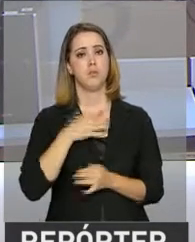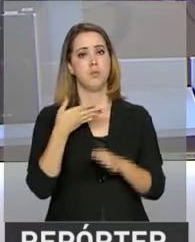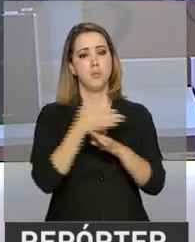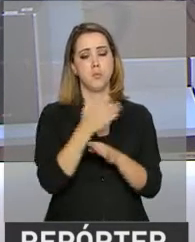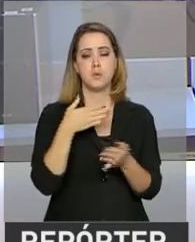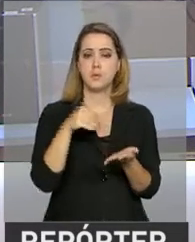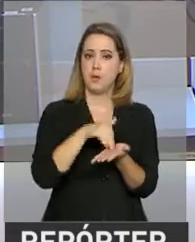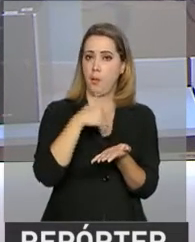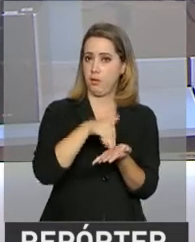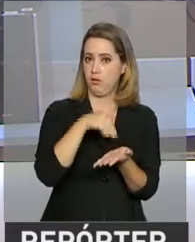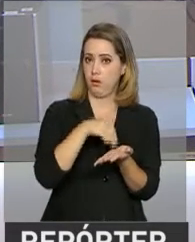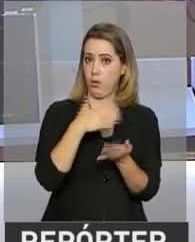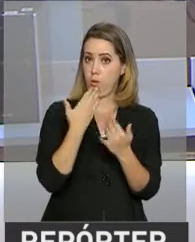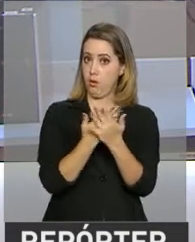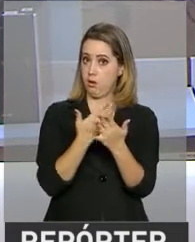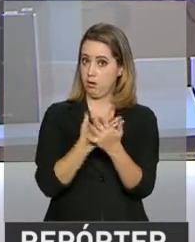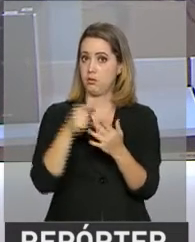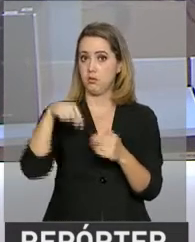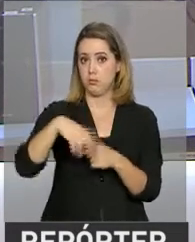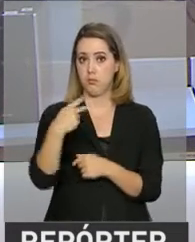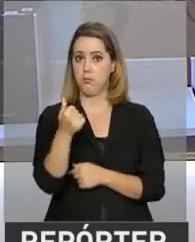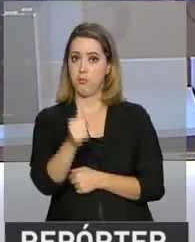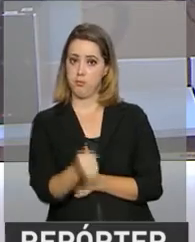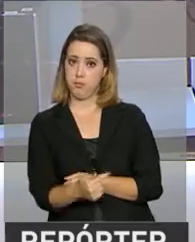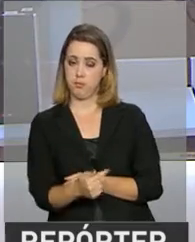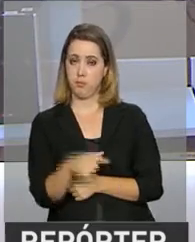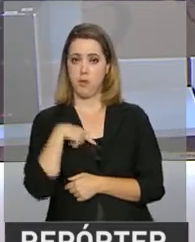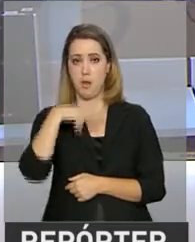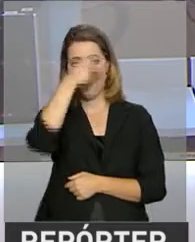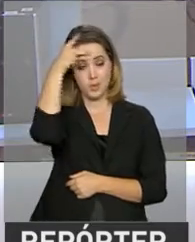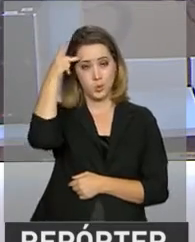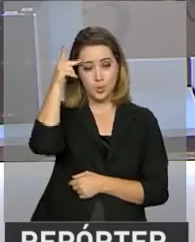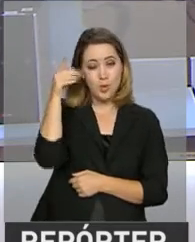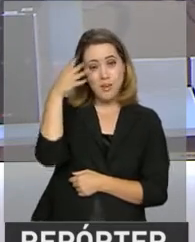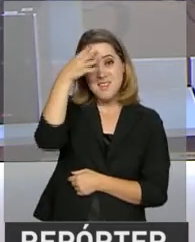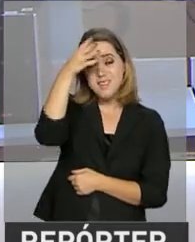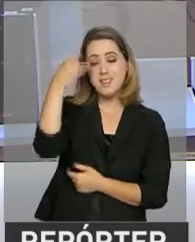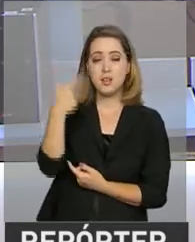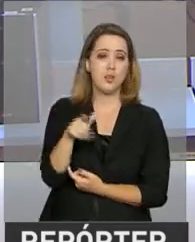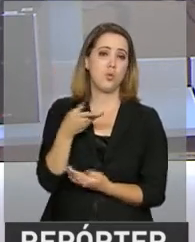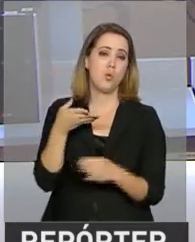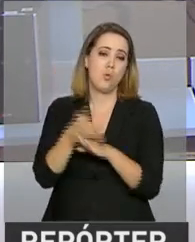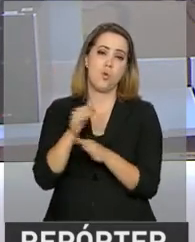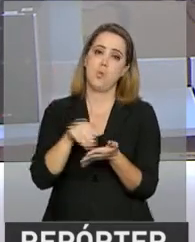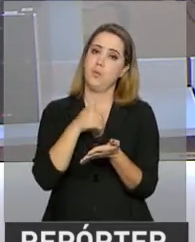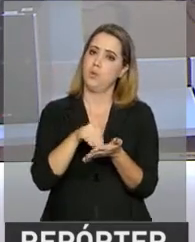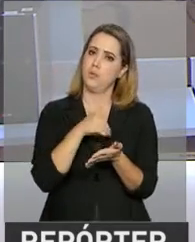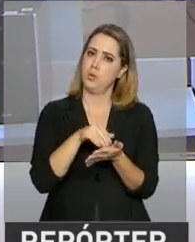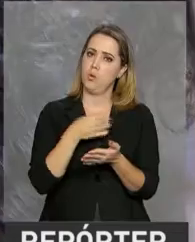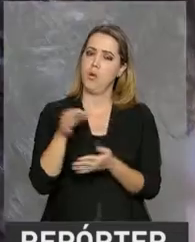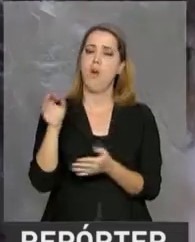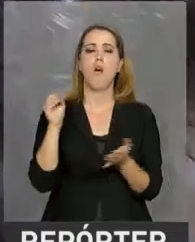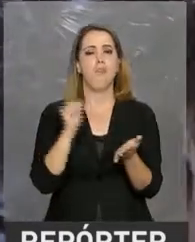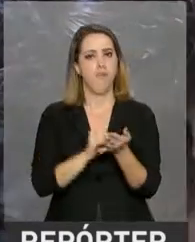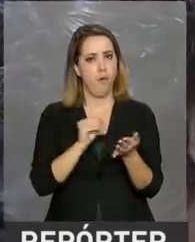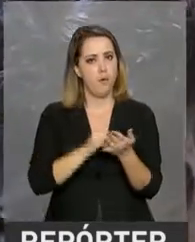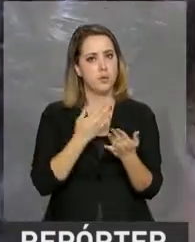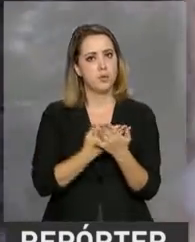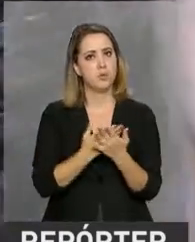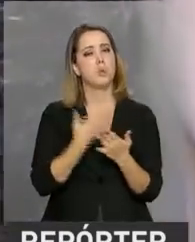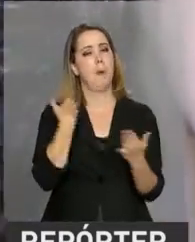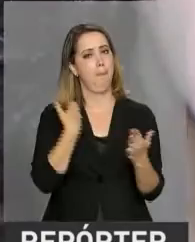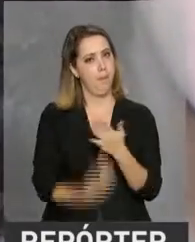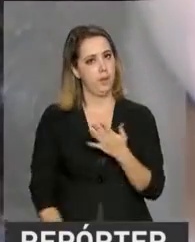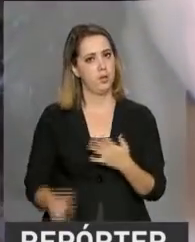ser matriculadas na escola em 2017. Quem deixar os filhos sem estudar pode perder o benefício.